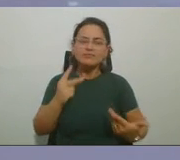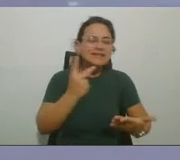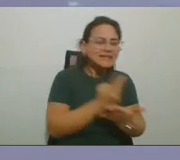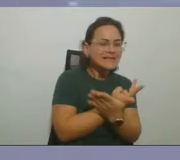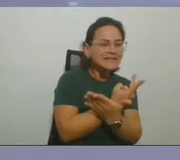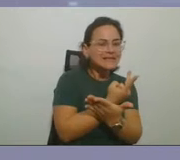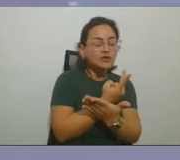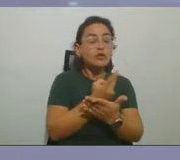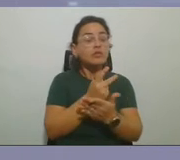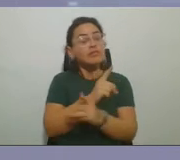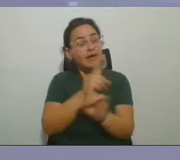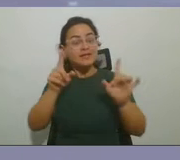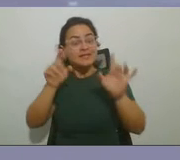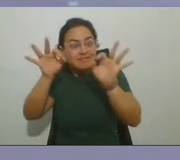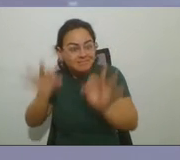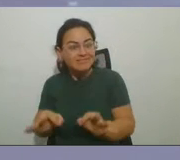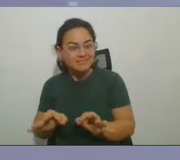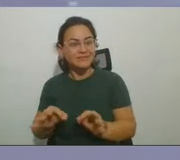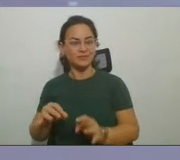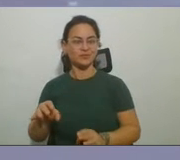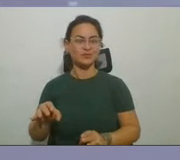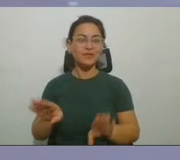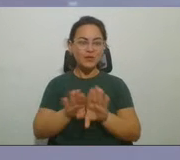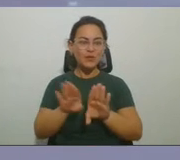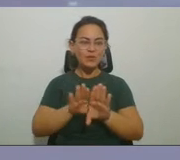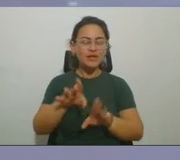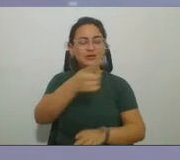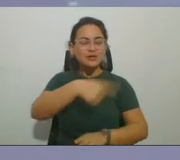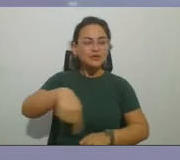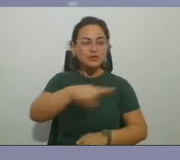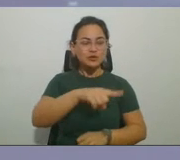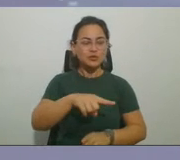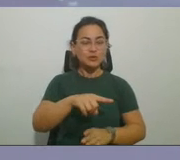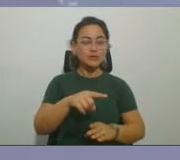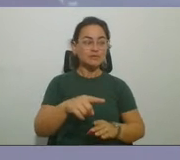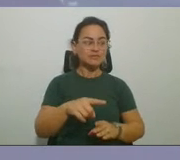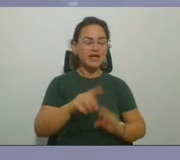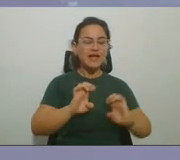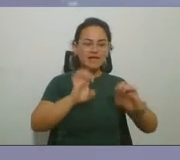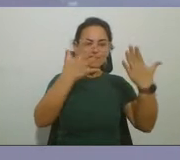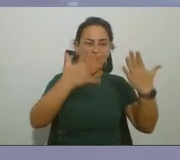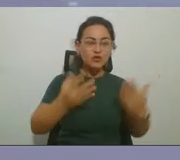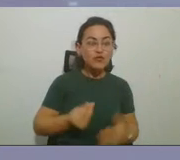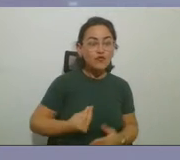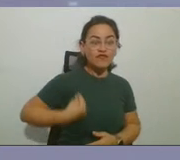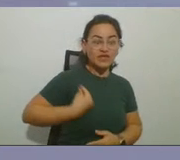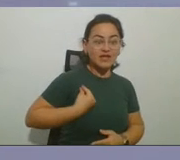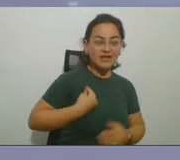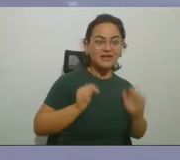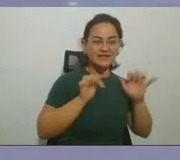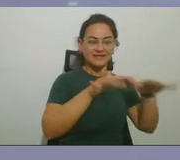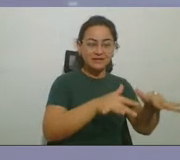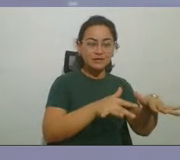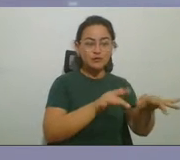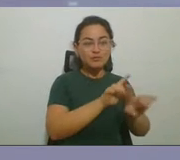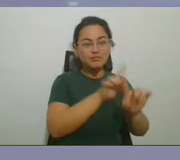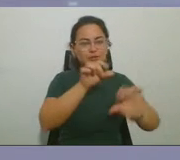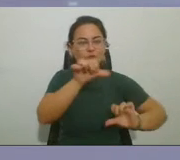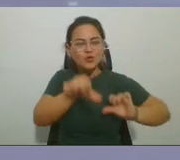acompanharam durante o processo de transposição do presencial para o digital. Lidar com